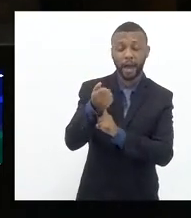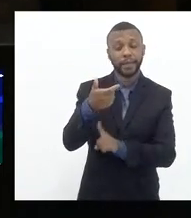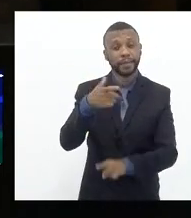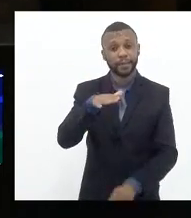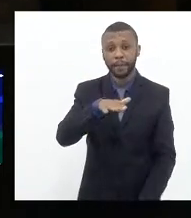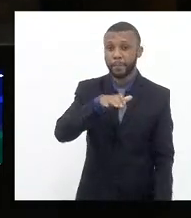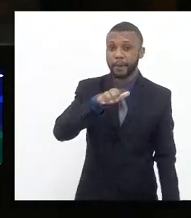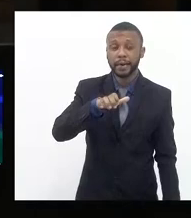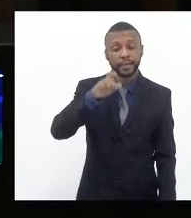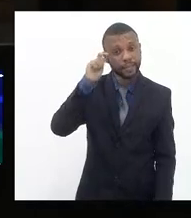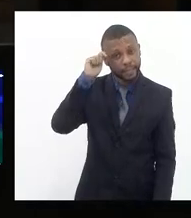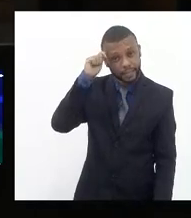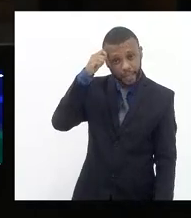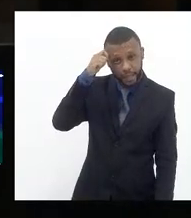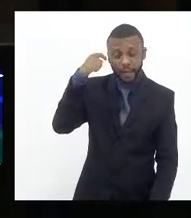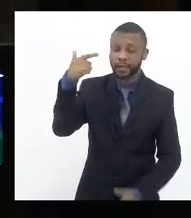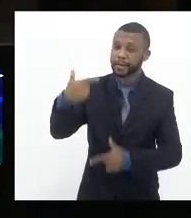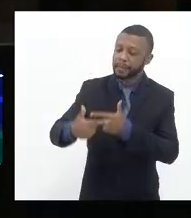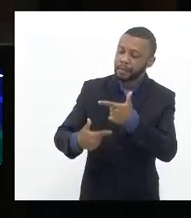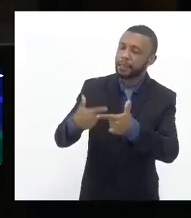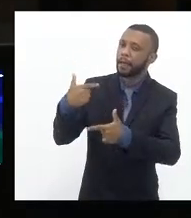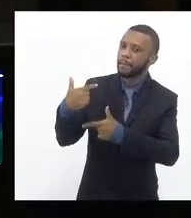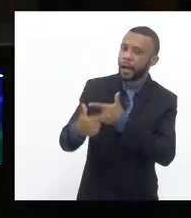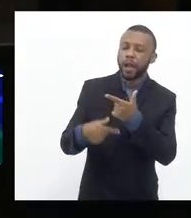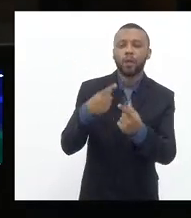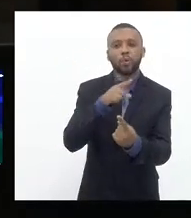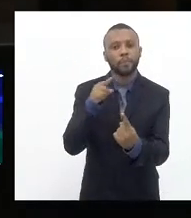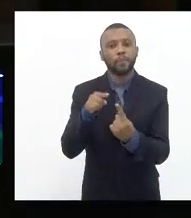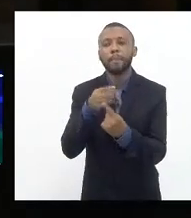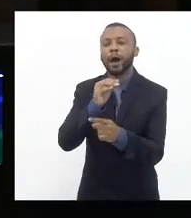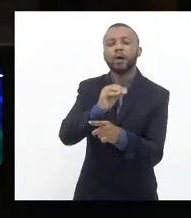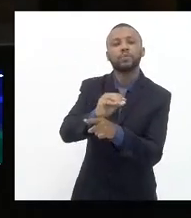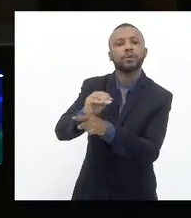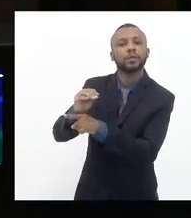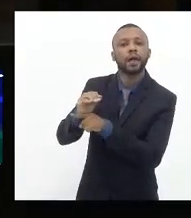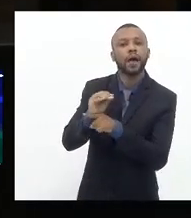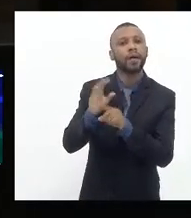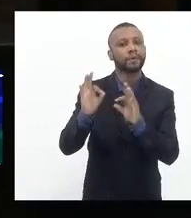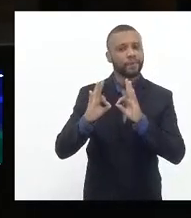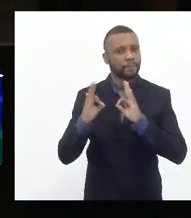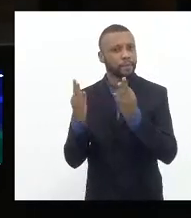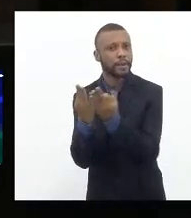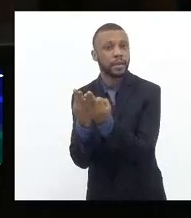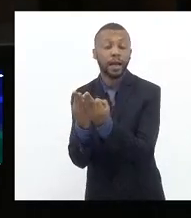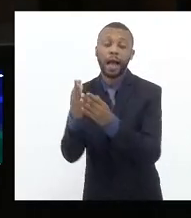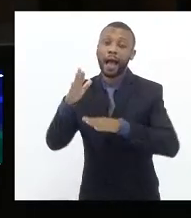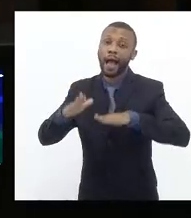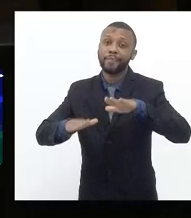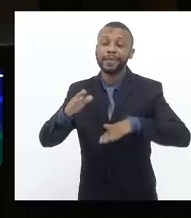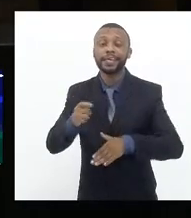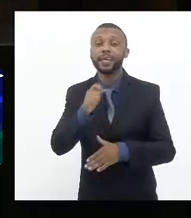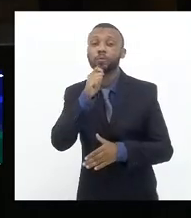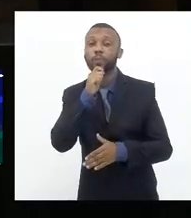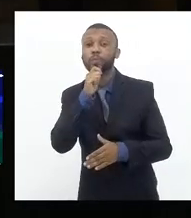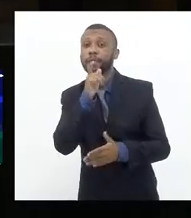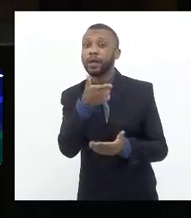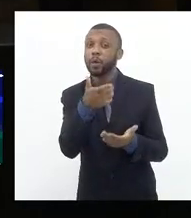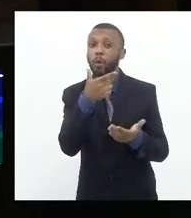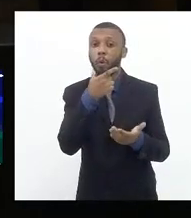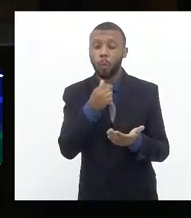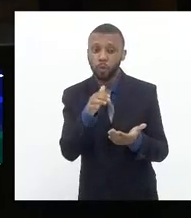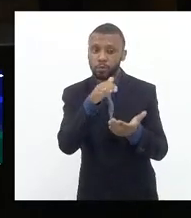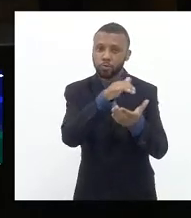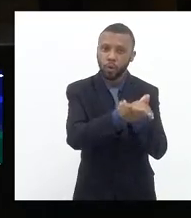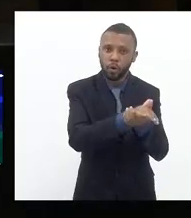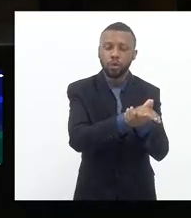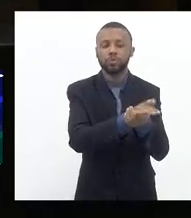mães negras que trabalham para sustentar suas famílias, muitas vezes não têm um companheiro para contribuir no